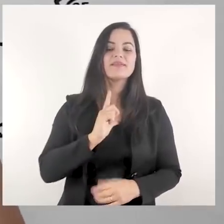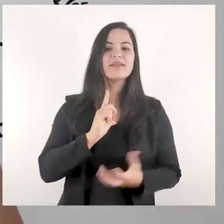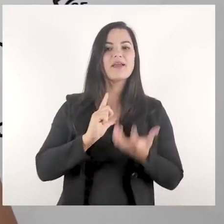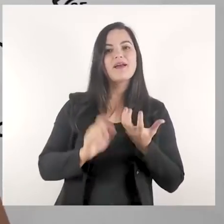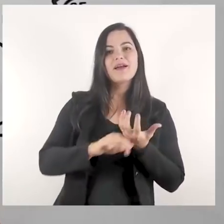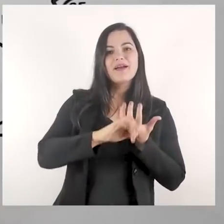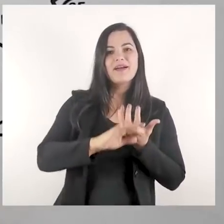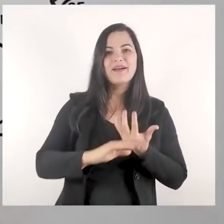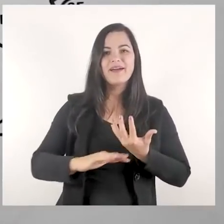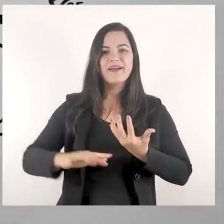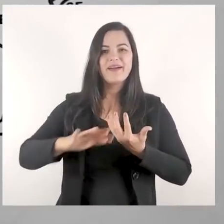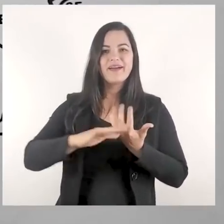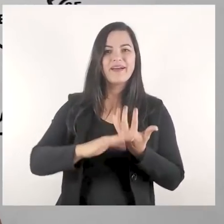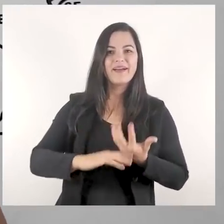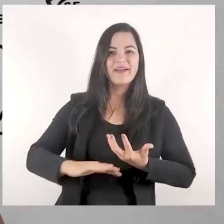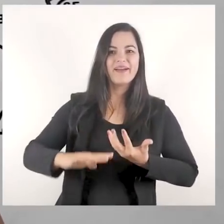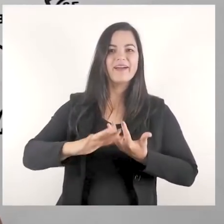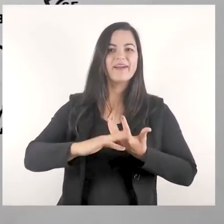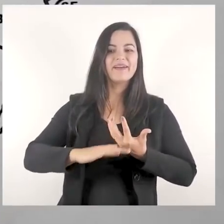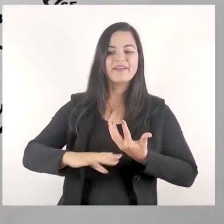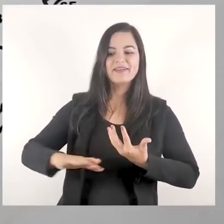bioma riquíssimo,